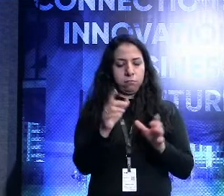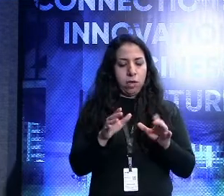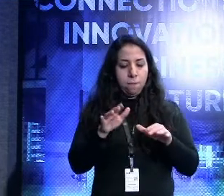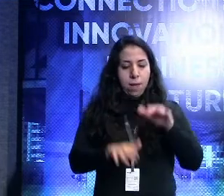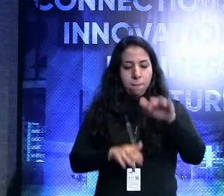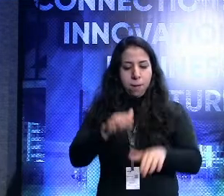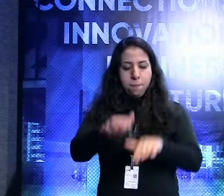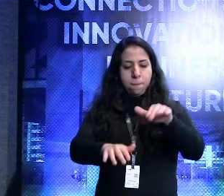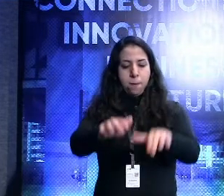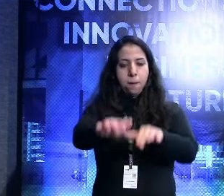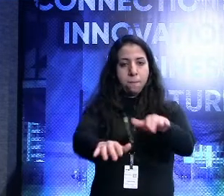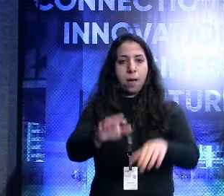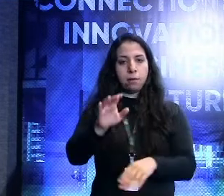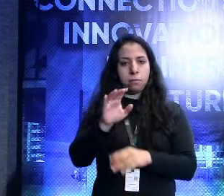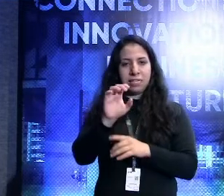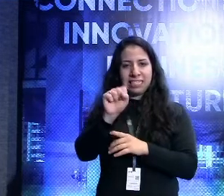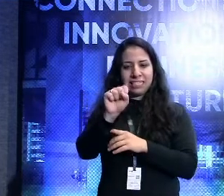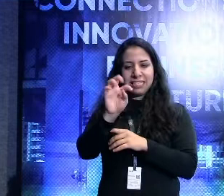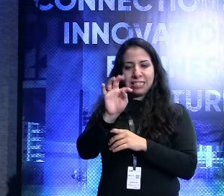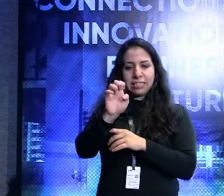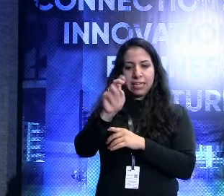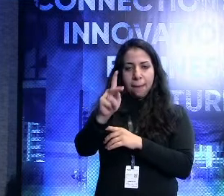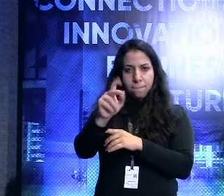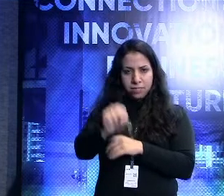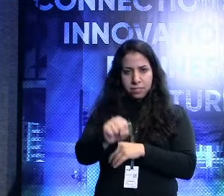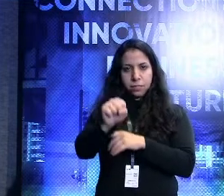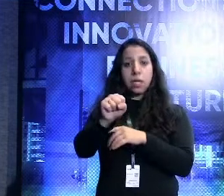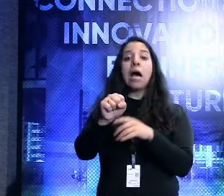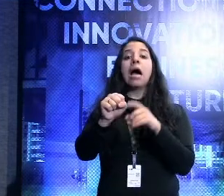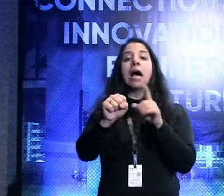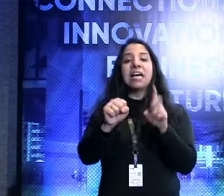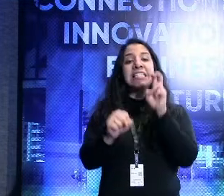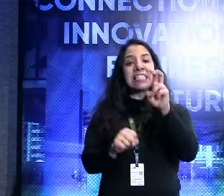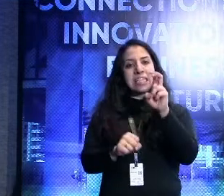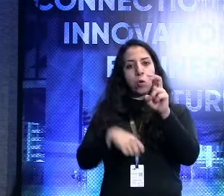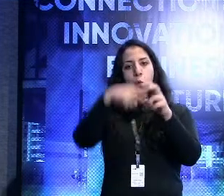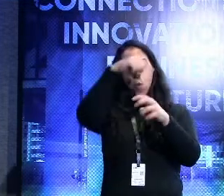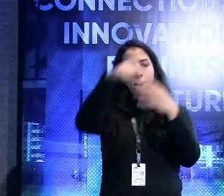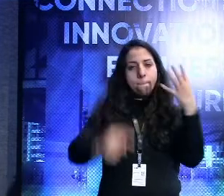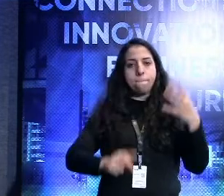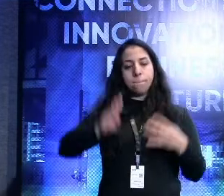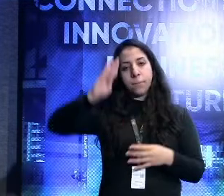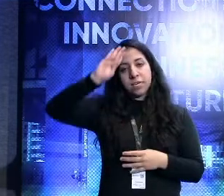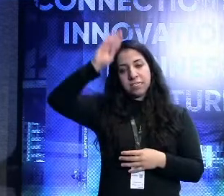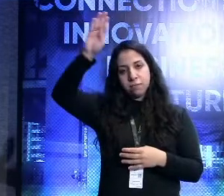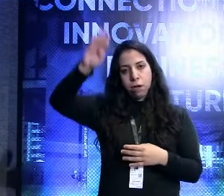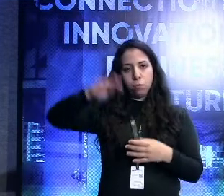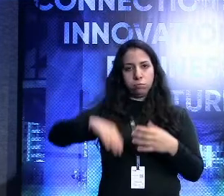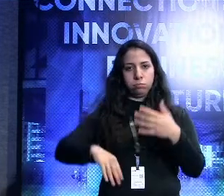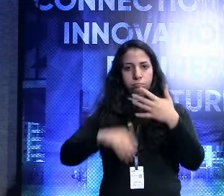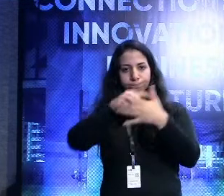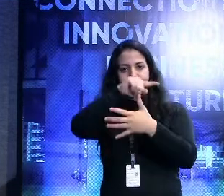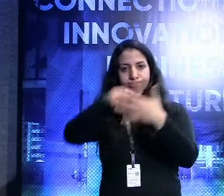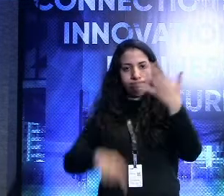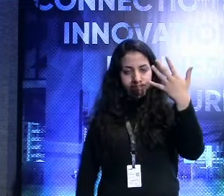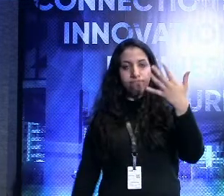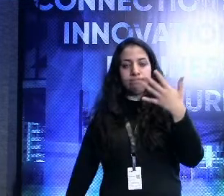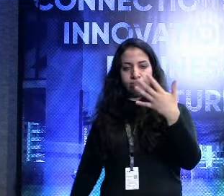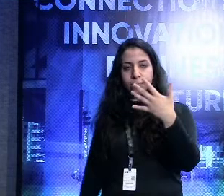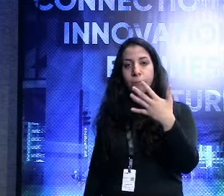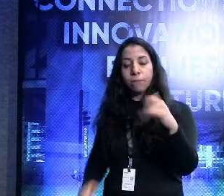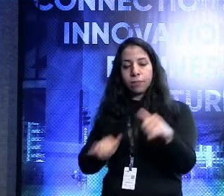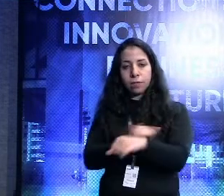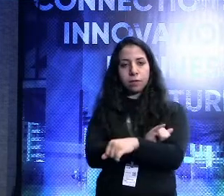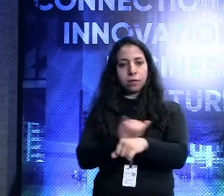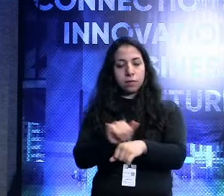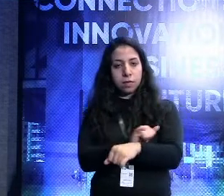são essenciais para a empresa, ou seja, 5 passos estratégicos. Se eu quero, no Bold 5, né, no Step